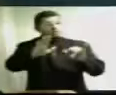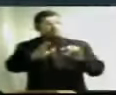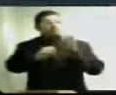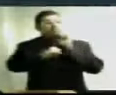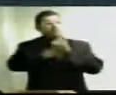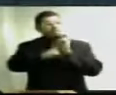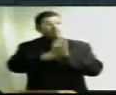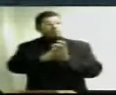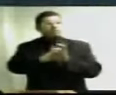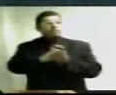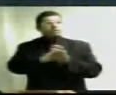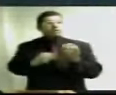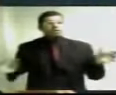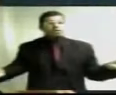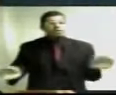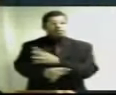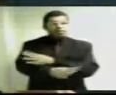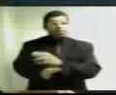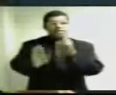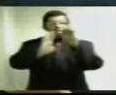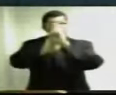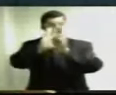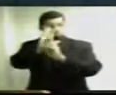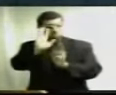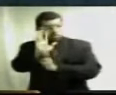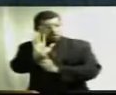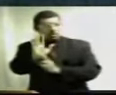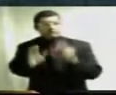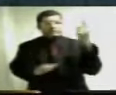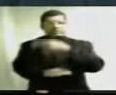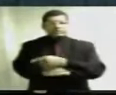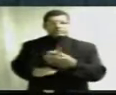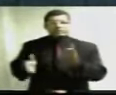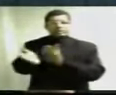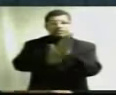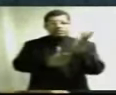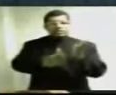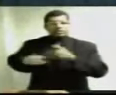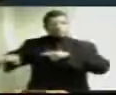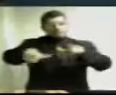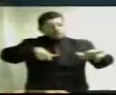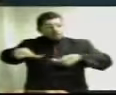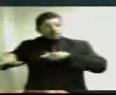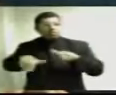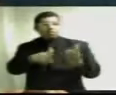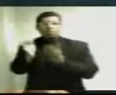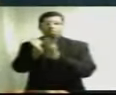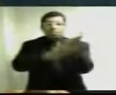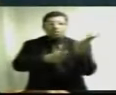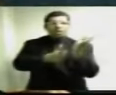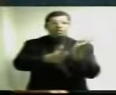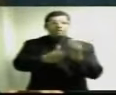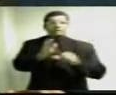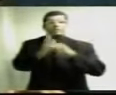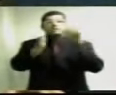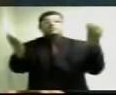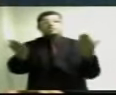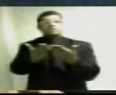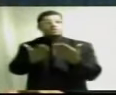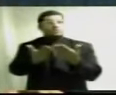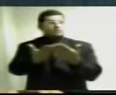legislativos insistem em legitimar esses desvios de conduta, esses desvios de